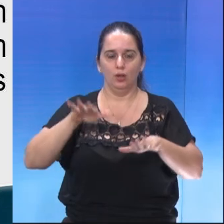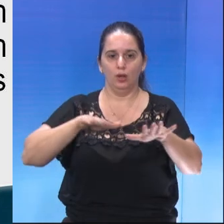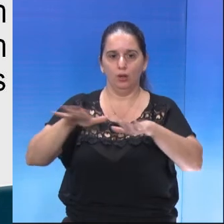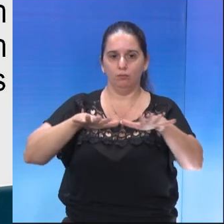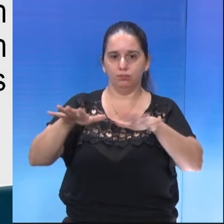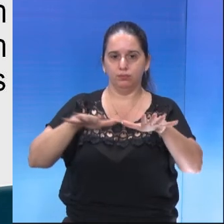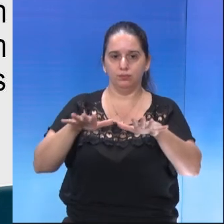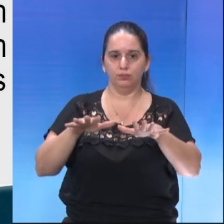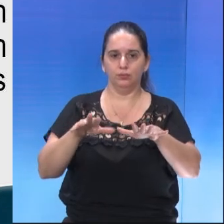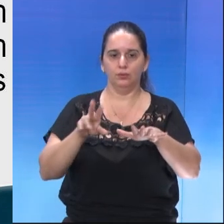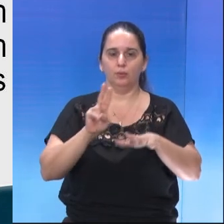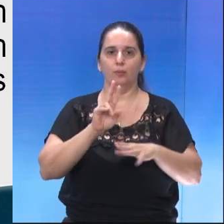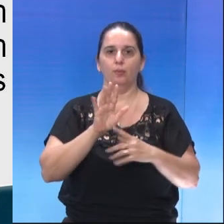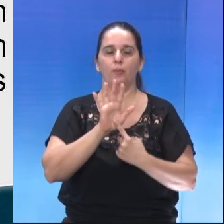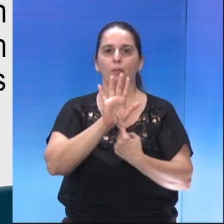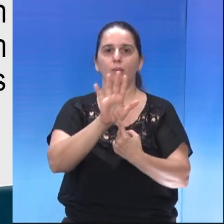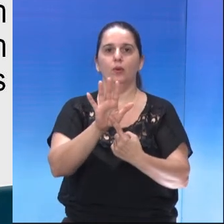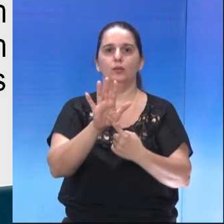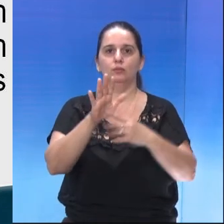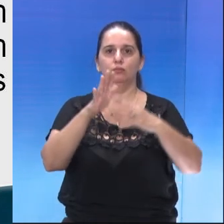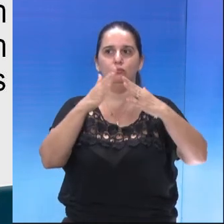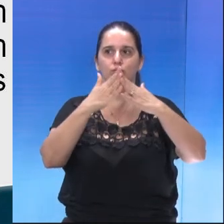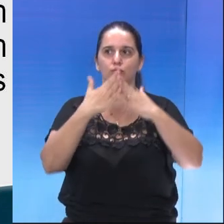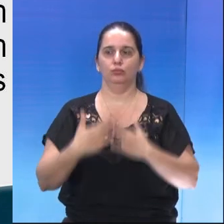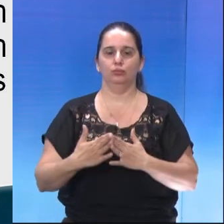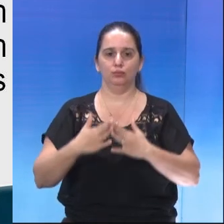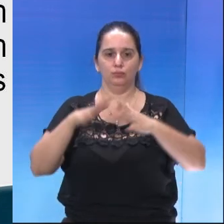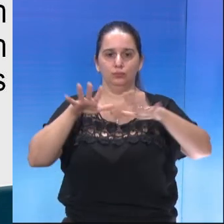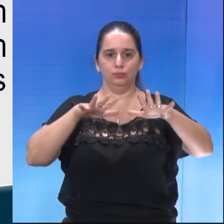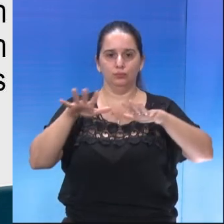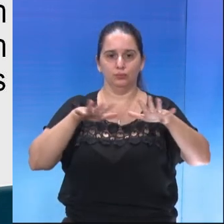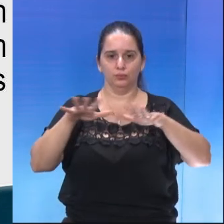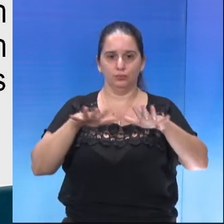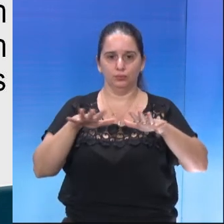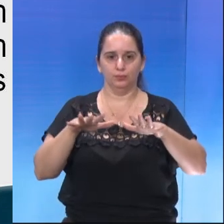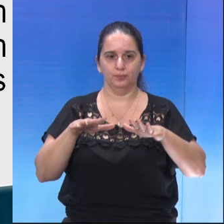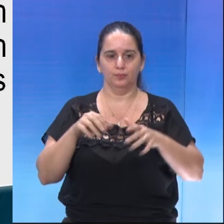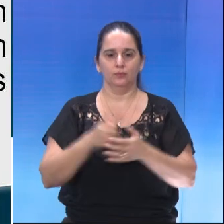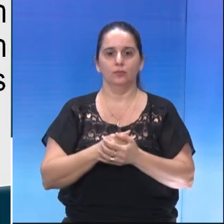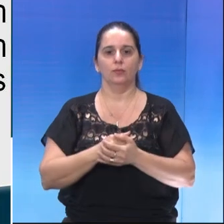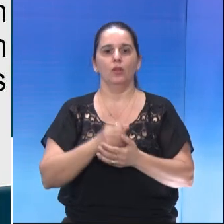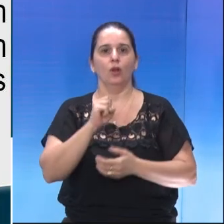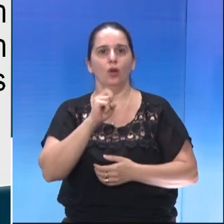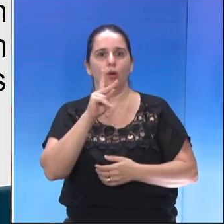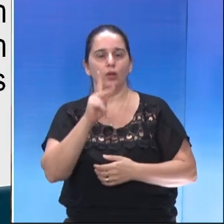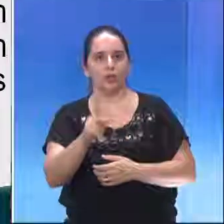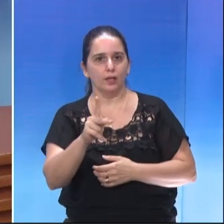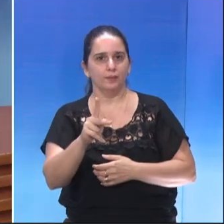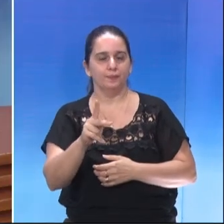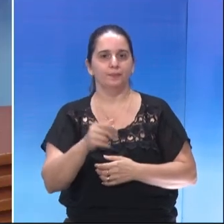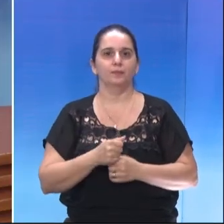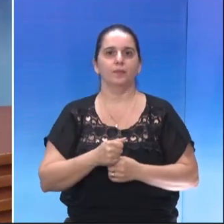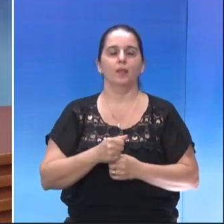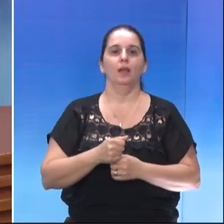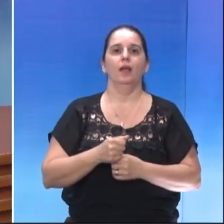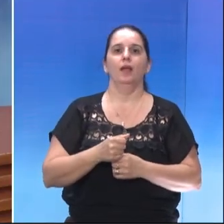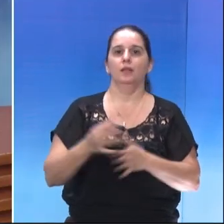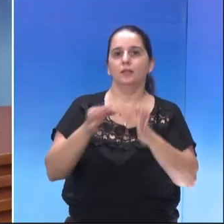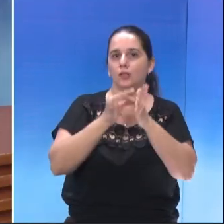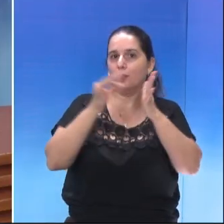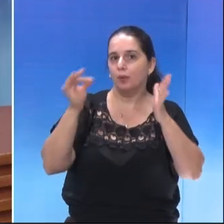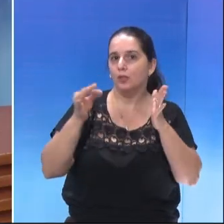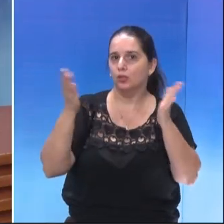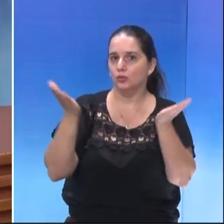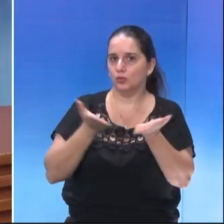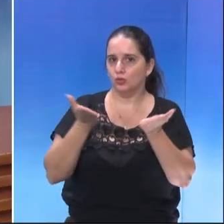que resultam em terremotos e grande intensidade típicos dos desabamentos modernos. Ok, pessoal? Então, basicamente essa é a